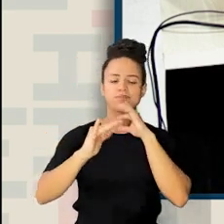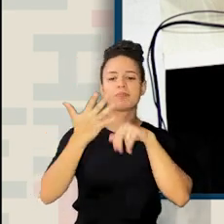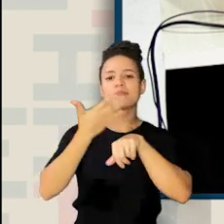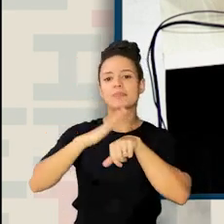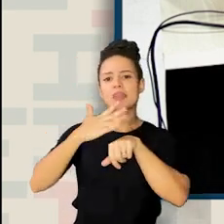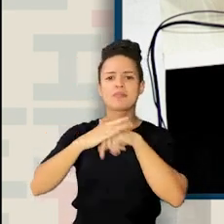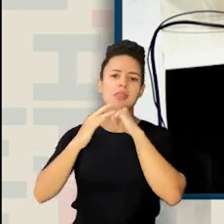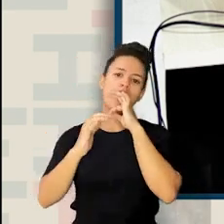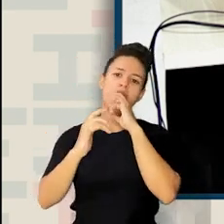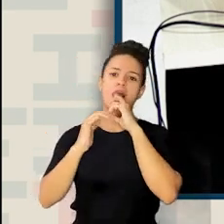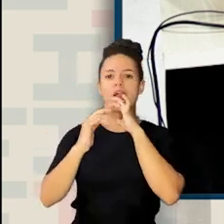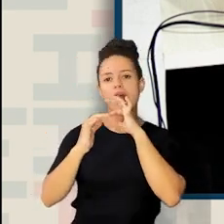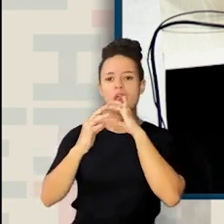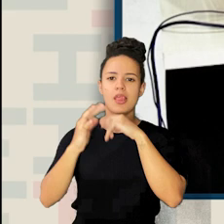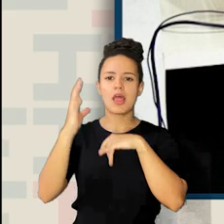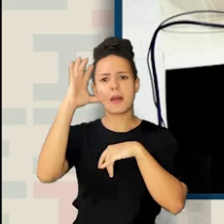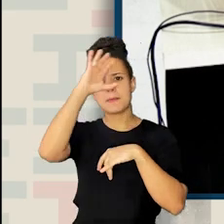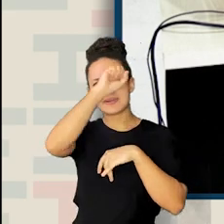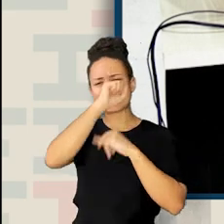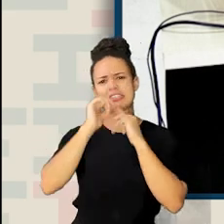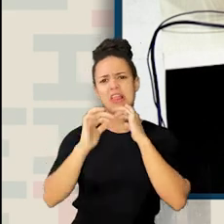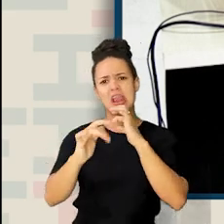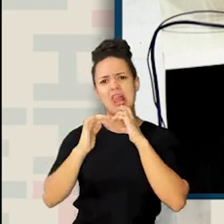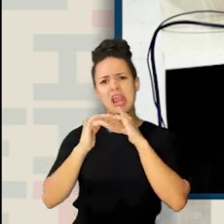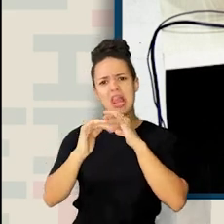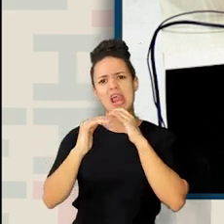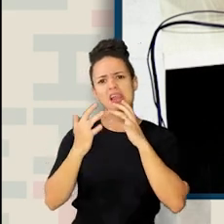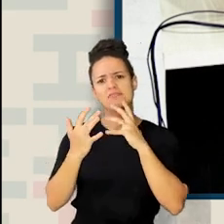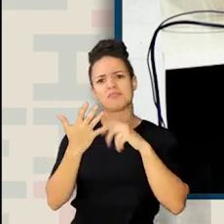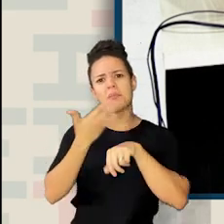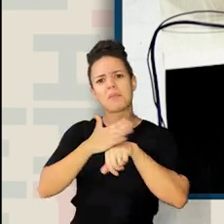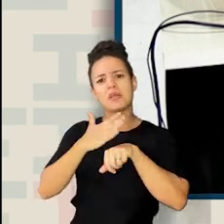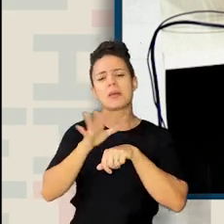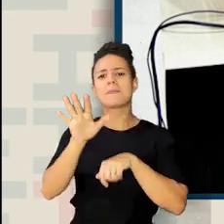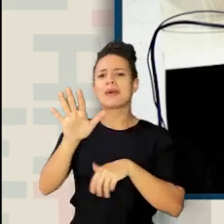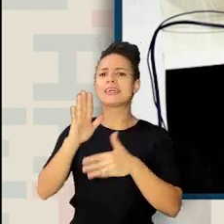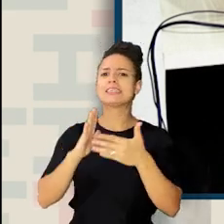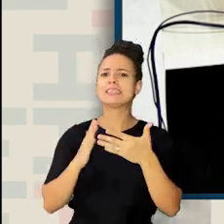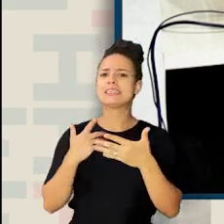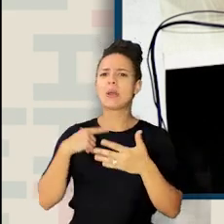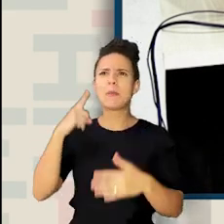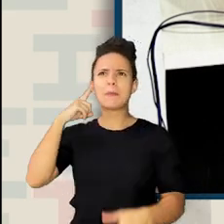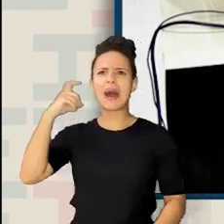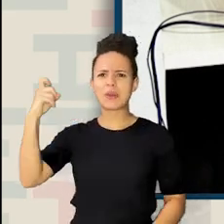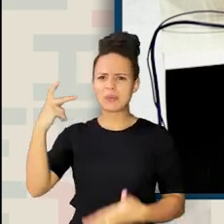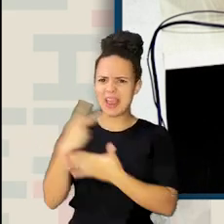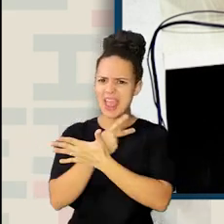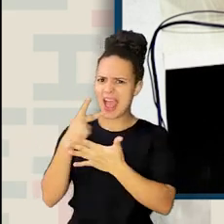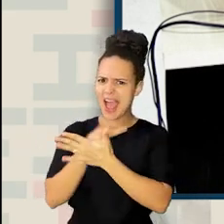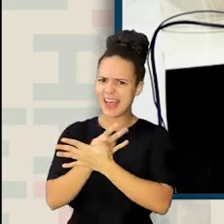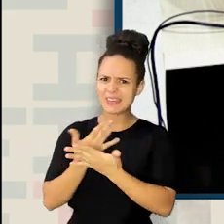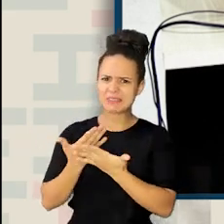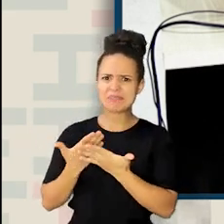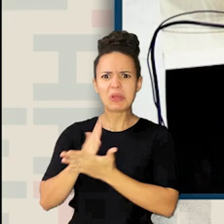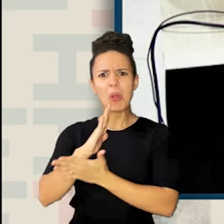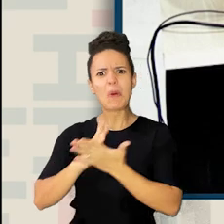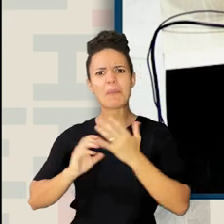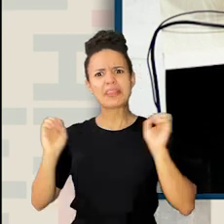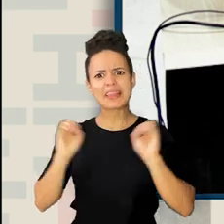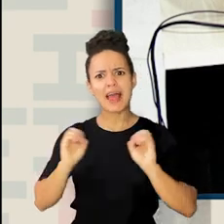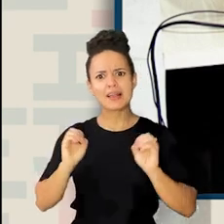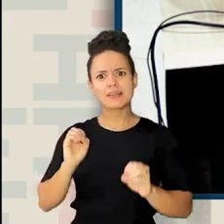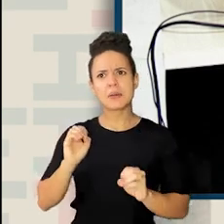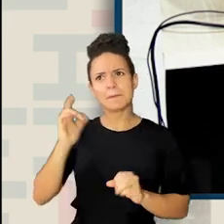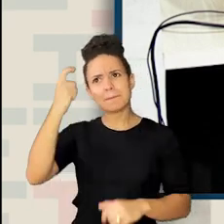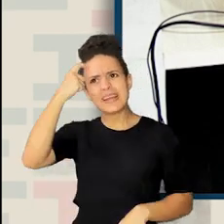começa a tocar, e aprende a mecânica, mas parece que não se incomoda com esse som que você está produzindo. Não pensa